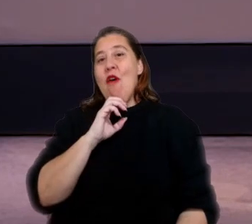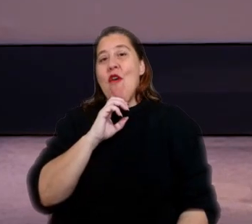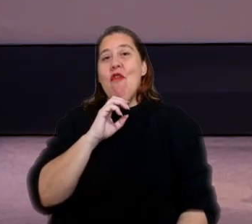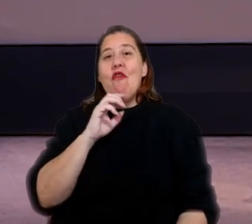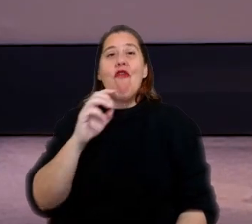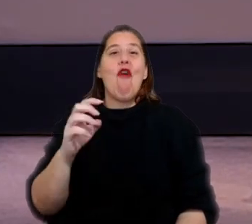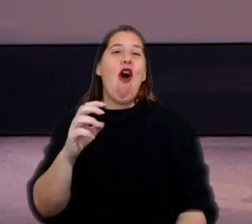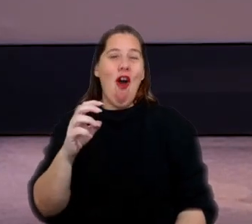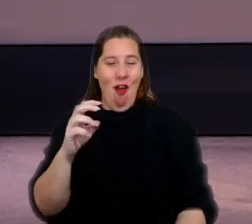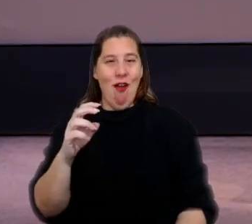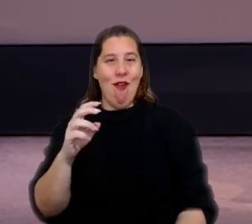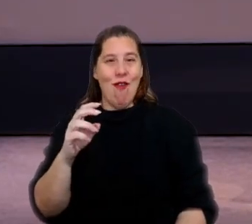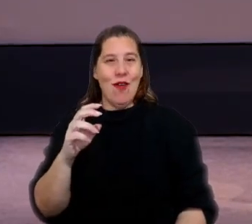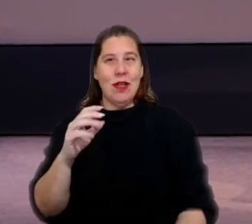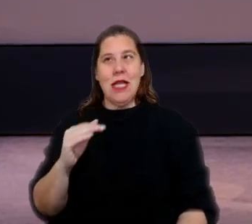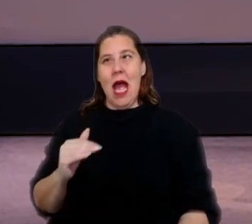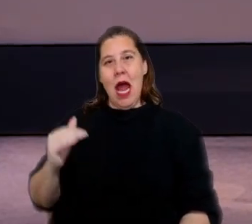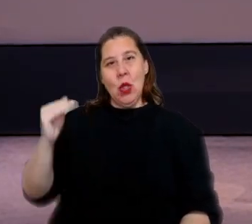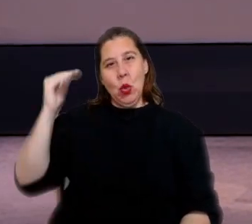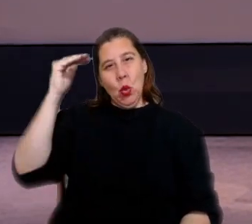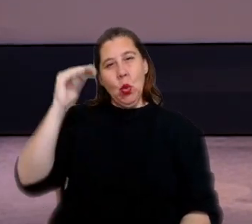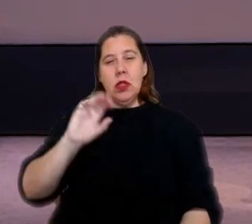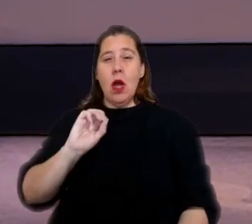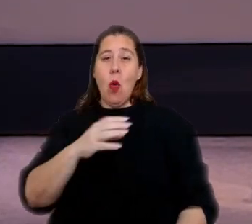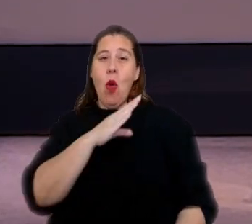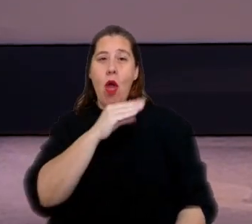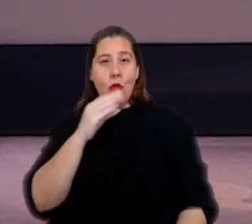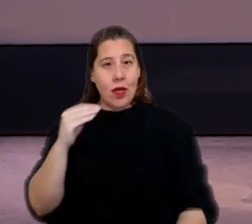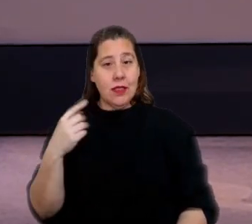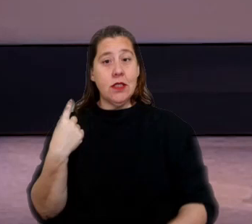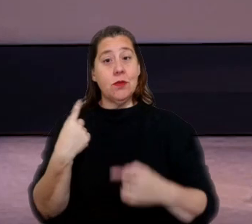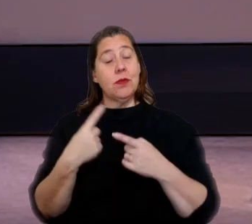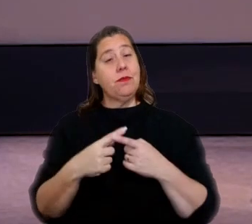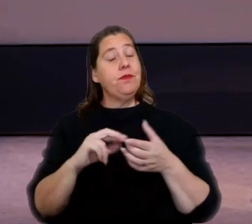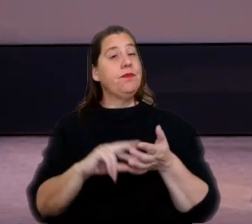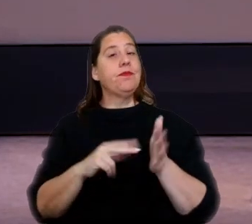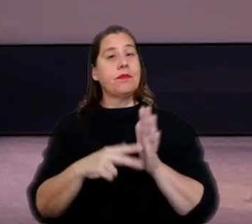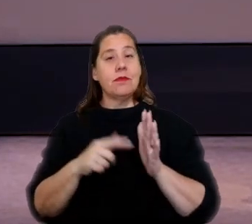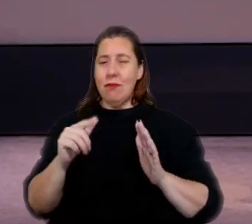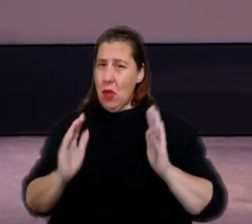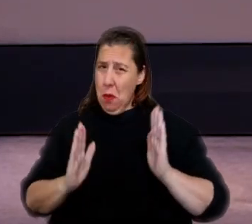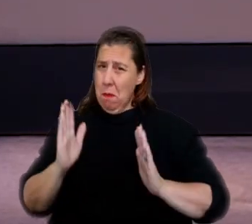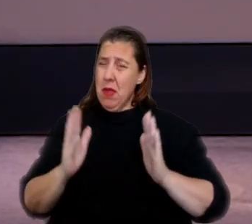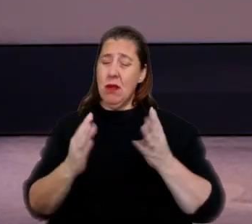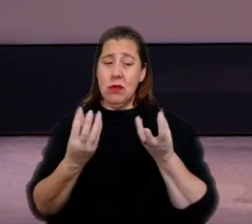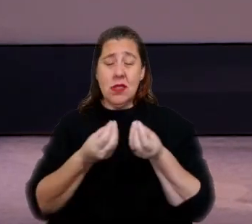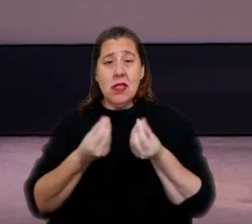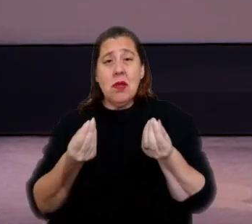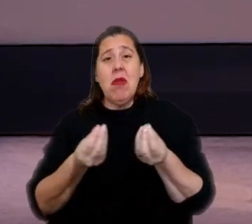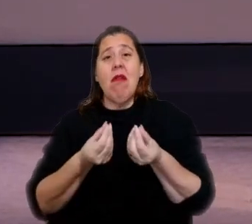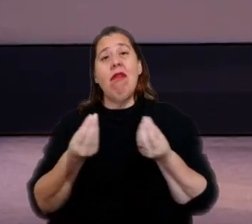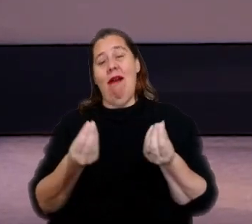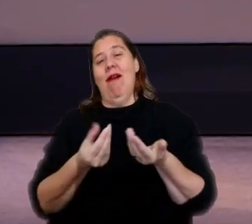de ter uma voz mais adulta, mais adolescente, porque, é isso que eu quero dizer, é uma fase de